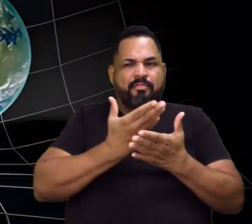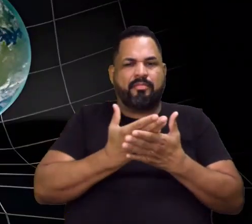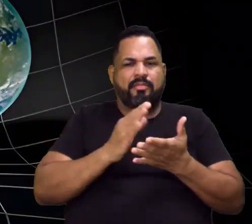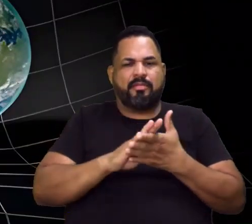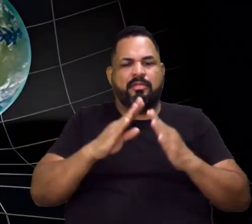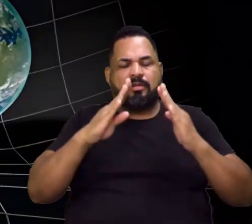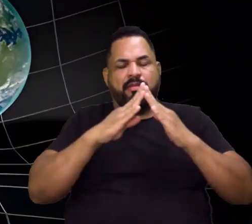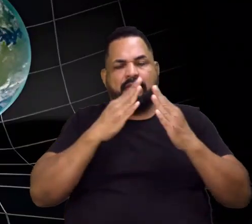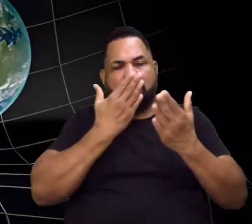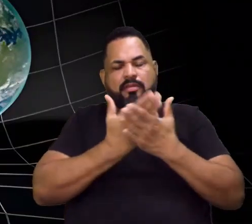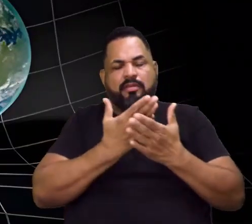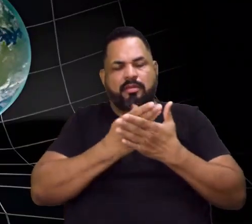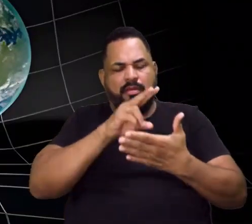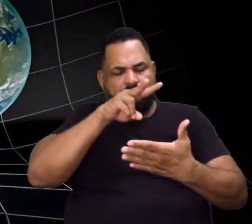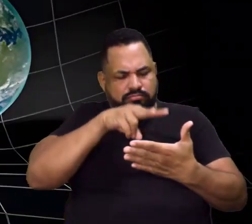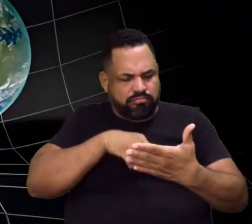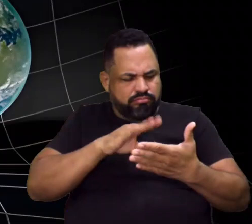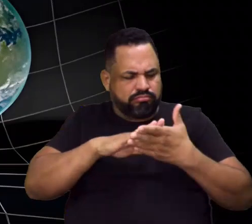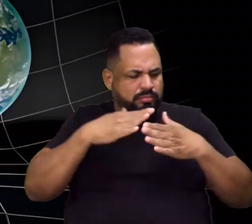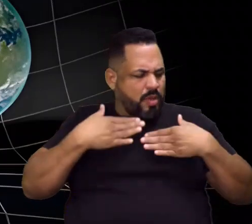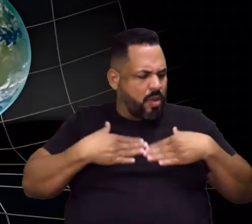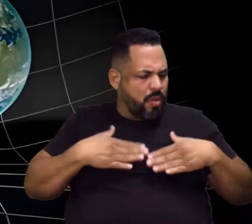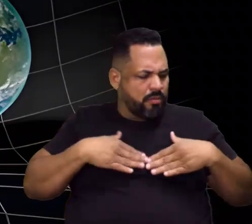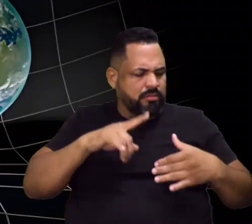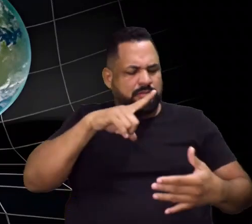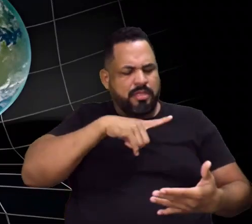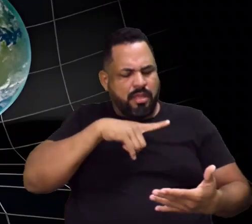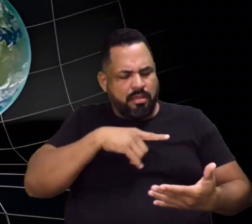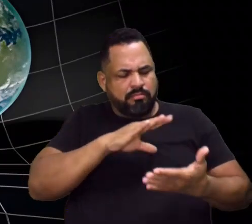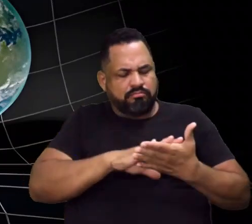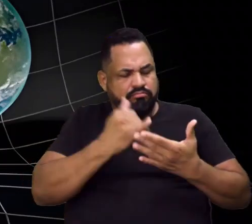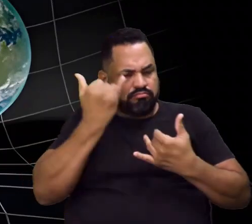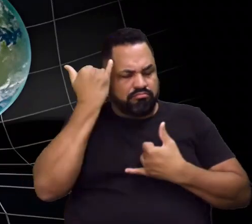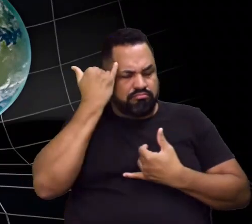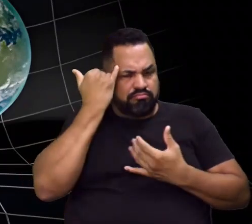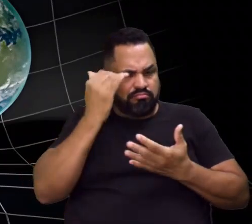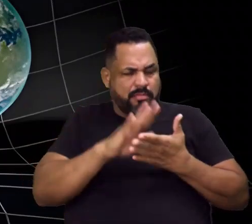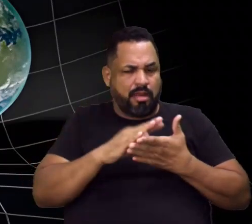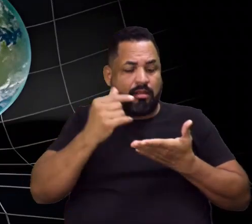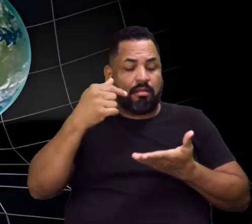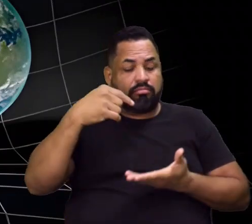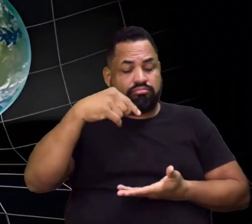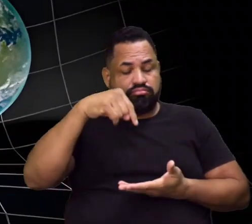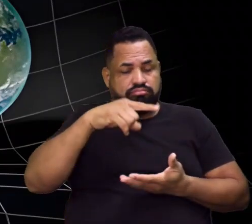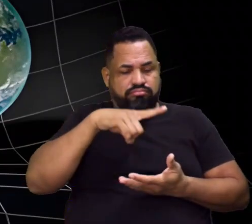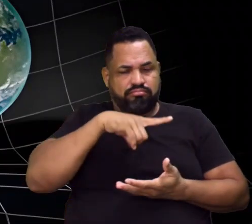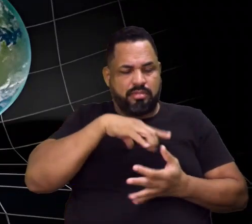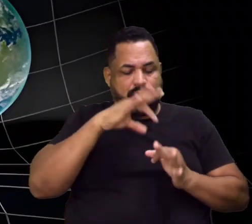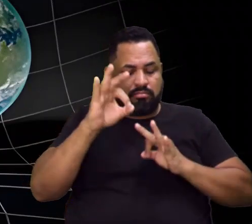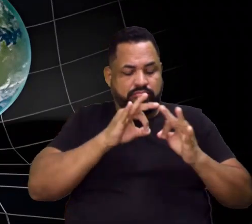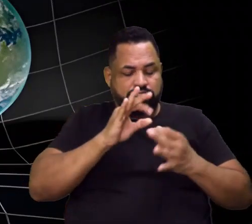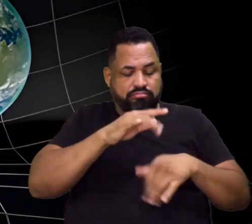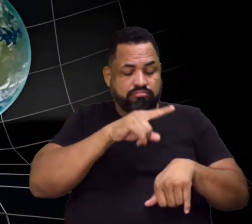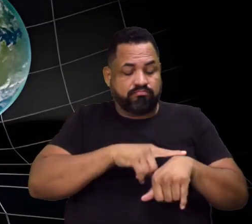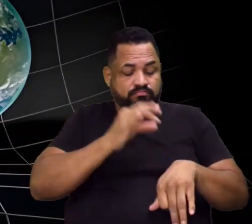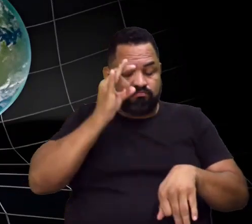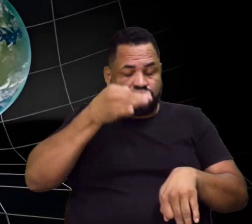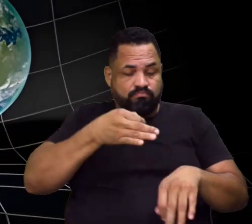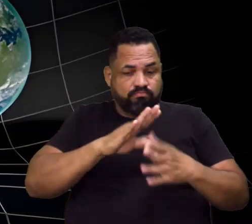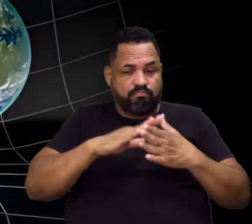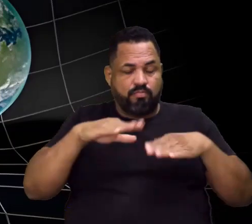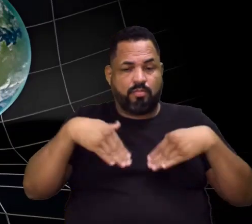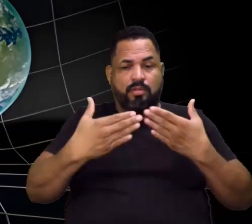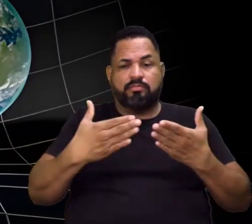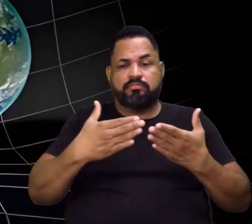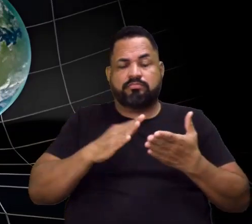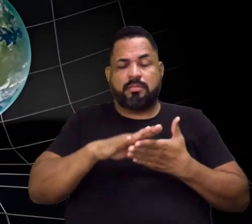você em casa ler com mais atenção Tem mais informações e Aqui nós temos um certo tempo programado Então nem